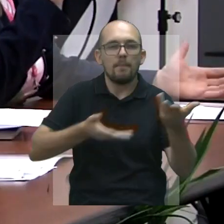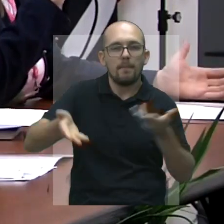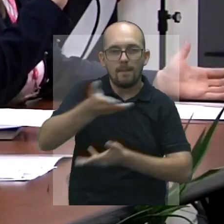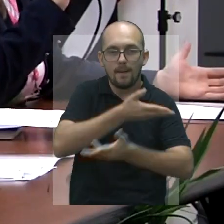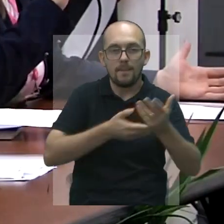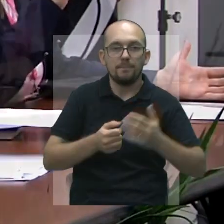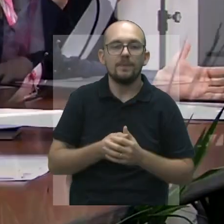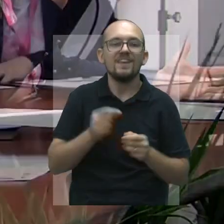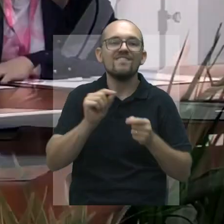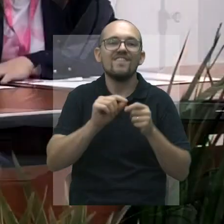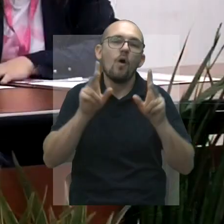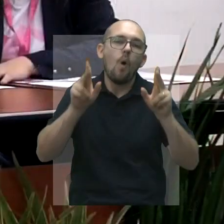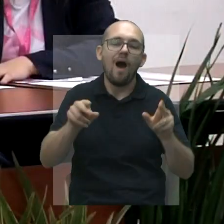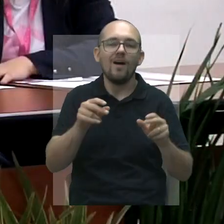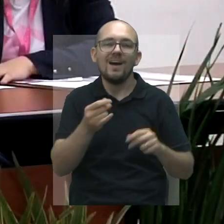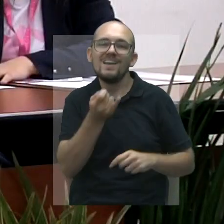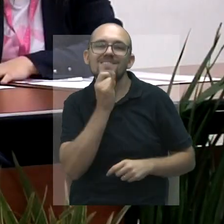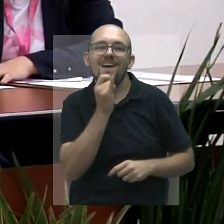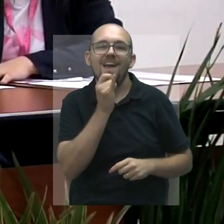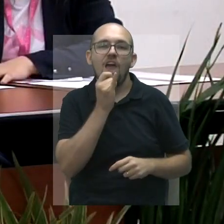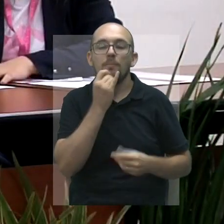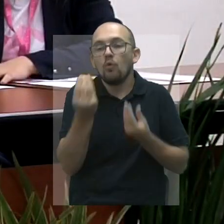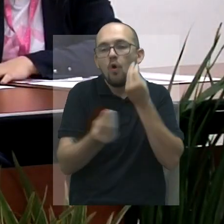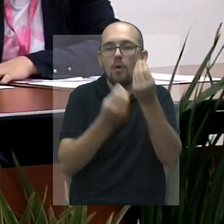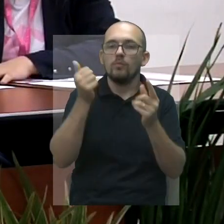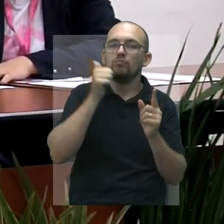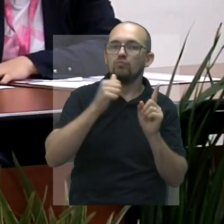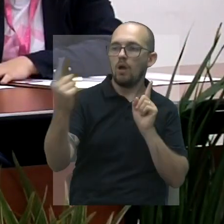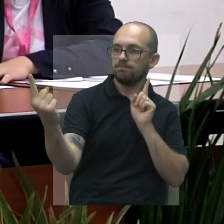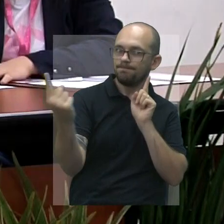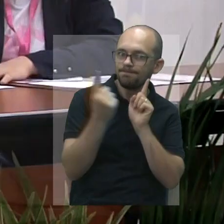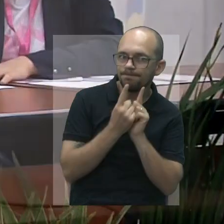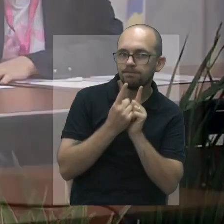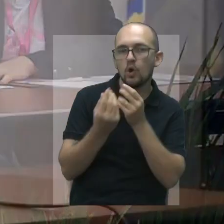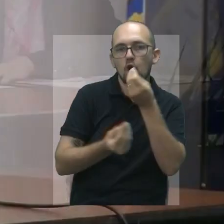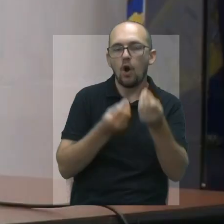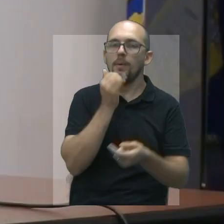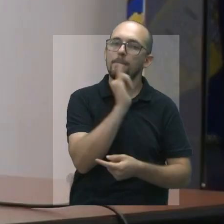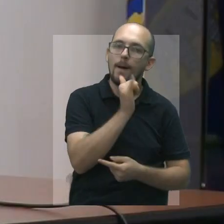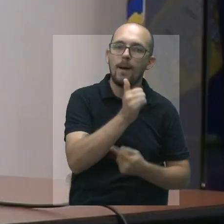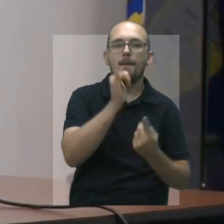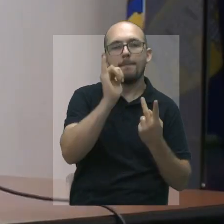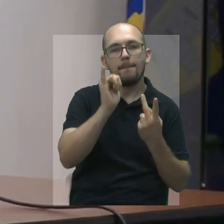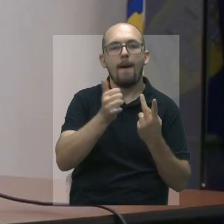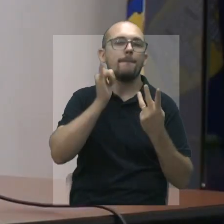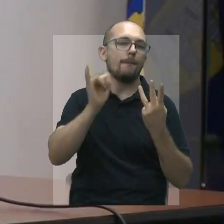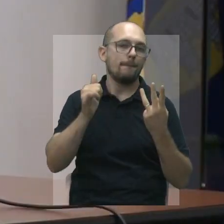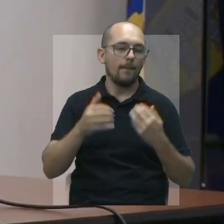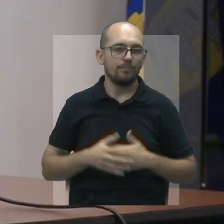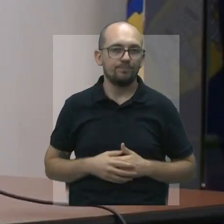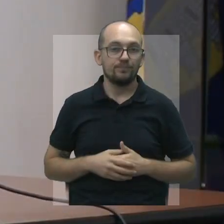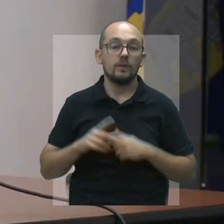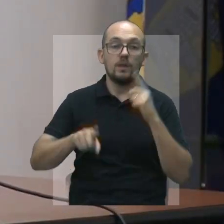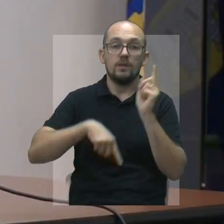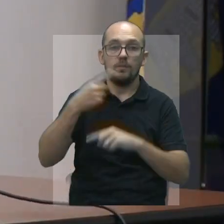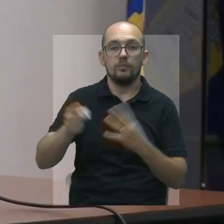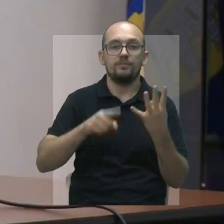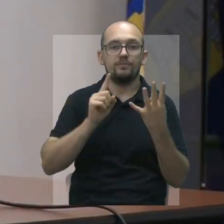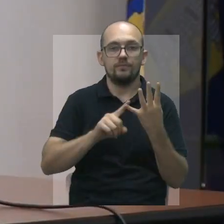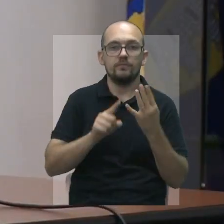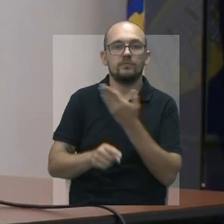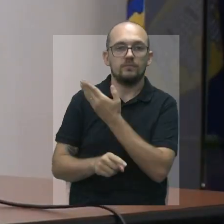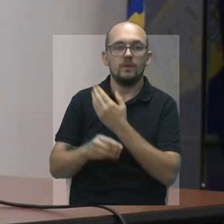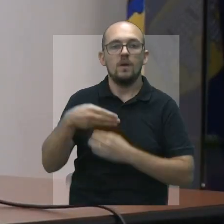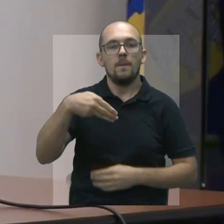de uma simulação do atendimento a uma mulher vítima de violência. A coordenadora do Centro de Referência, Mônica